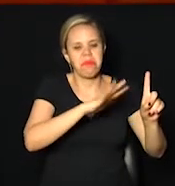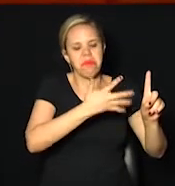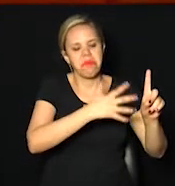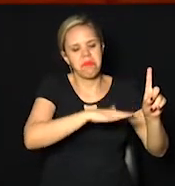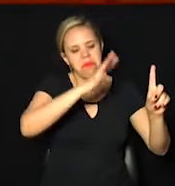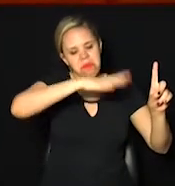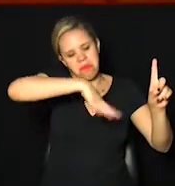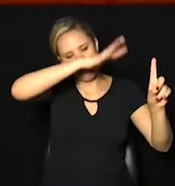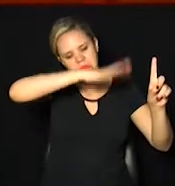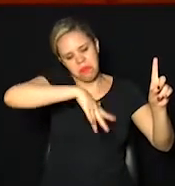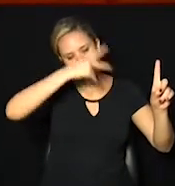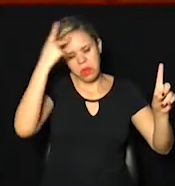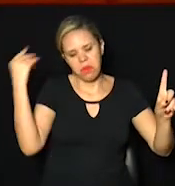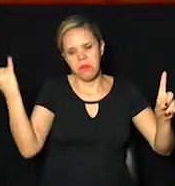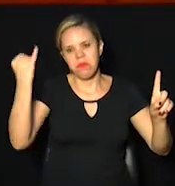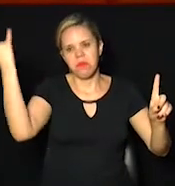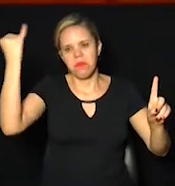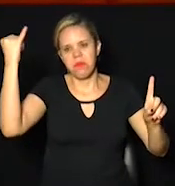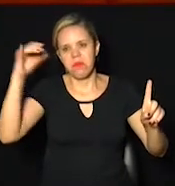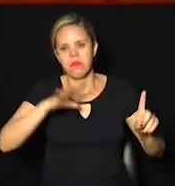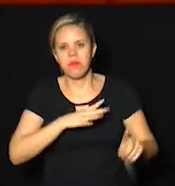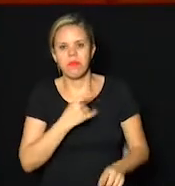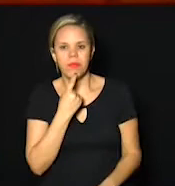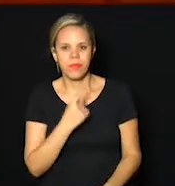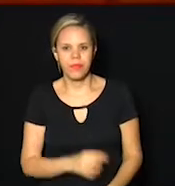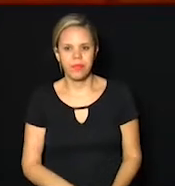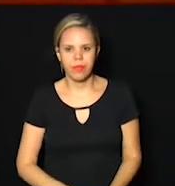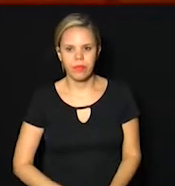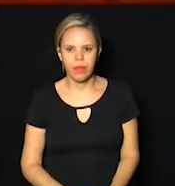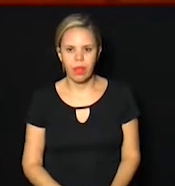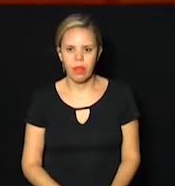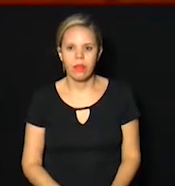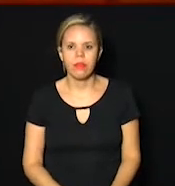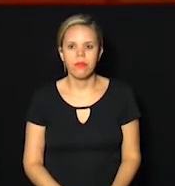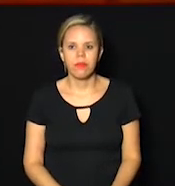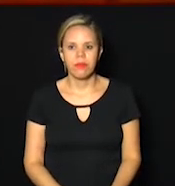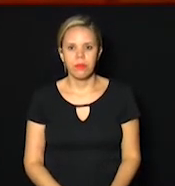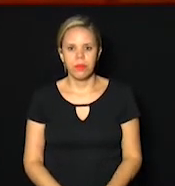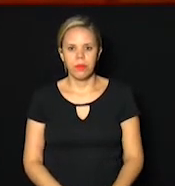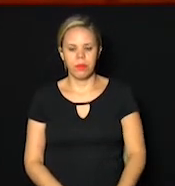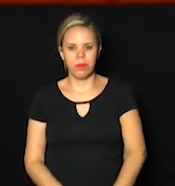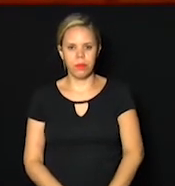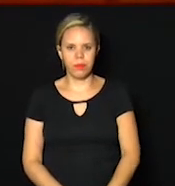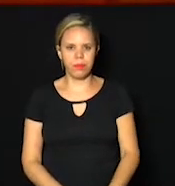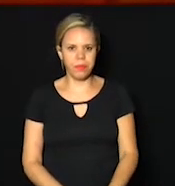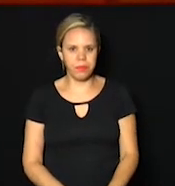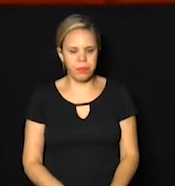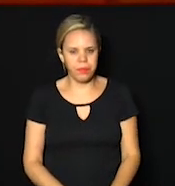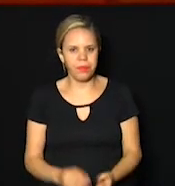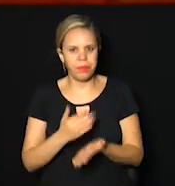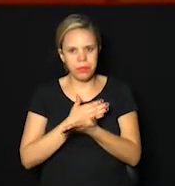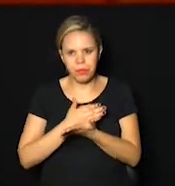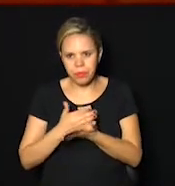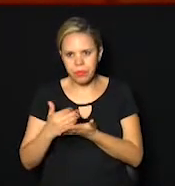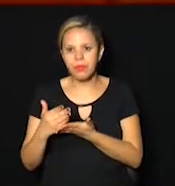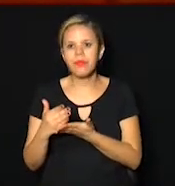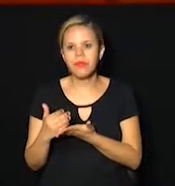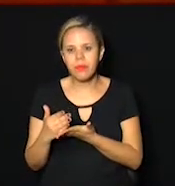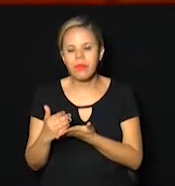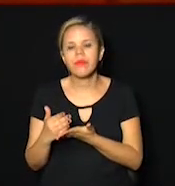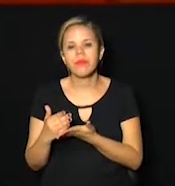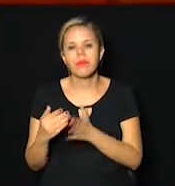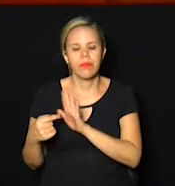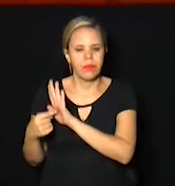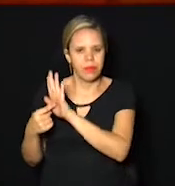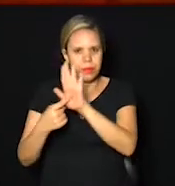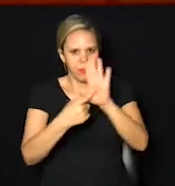importante para a cidade de Campinas. O fato é que quando a gente começou esse processo de